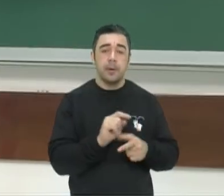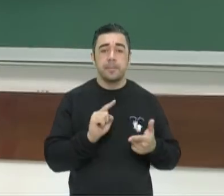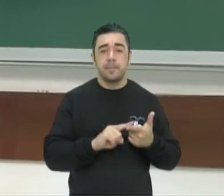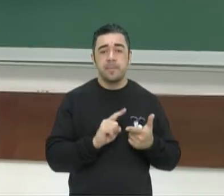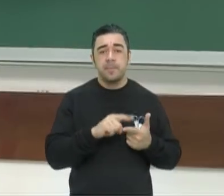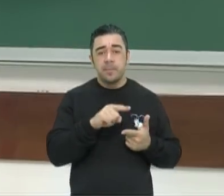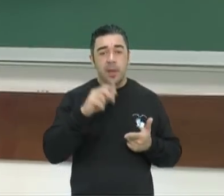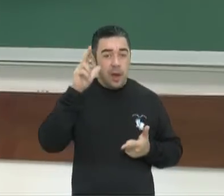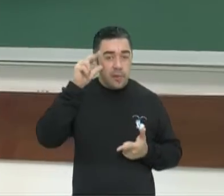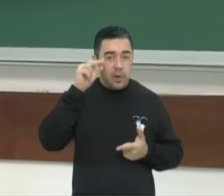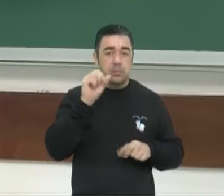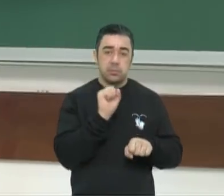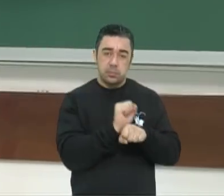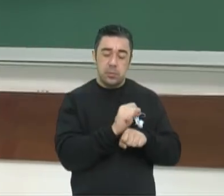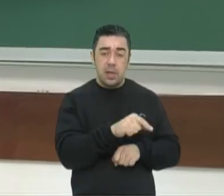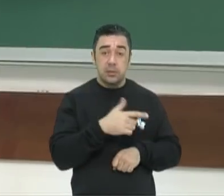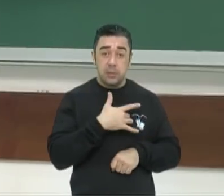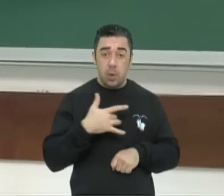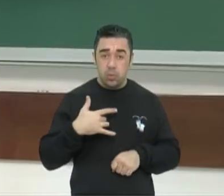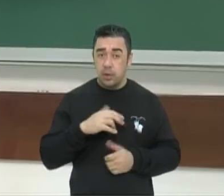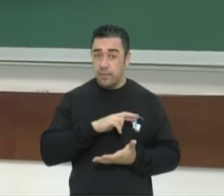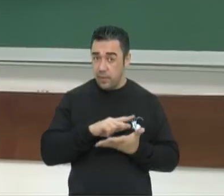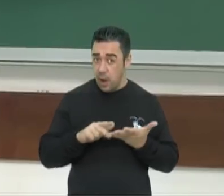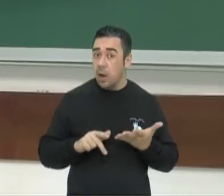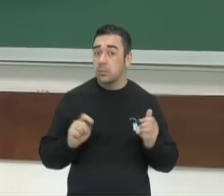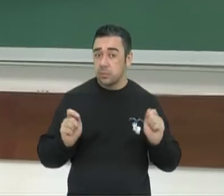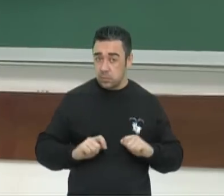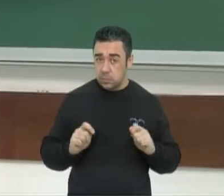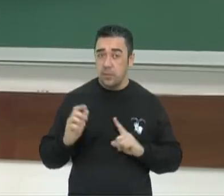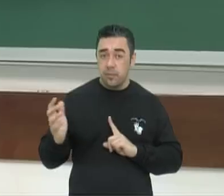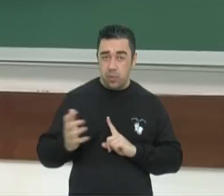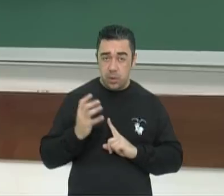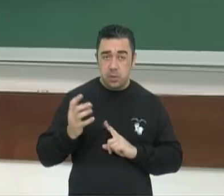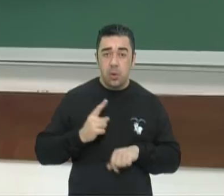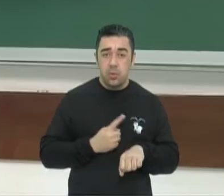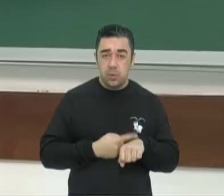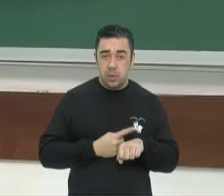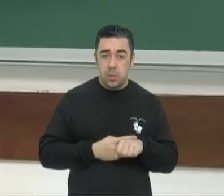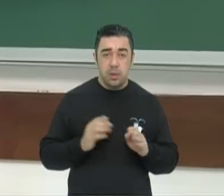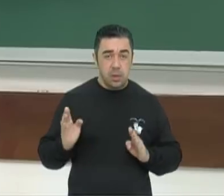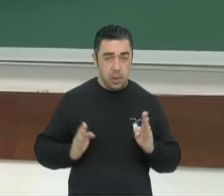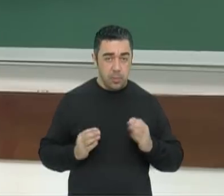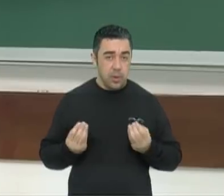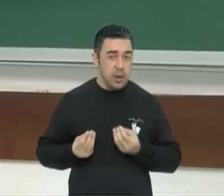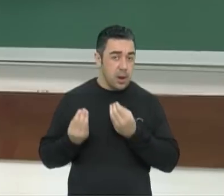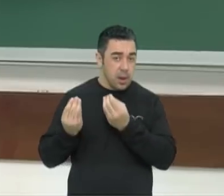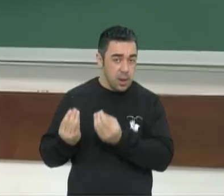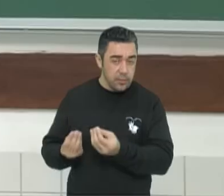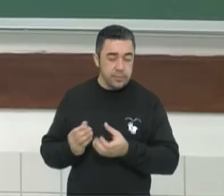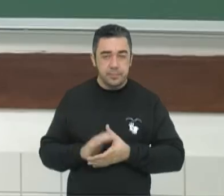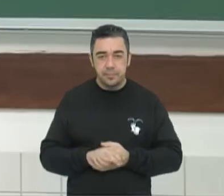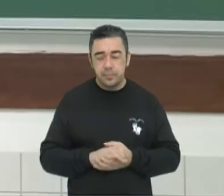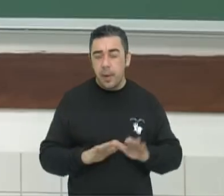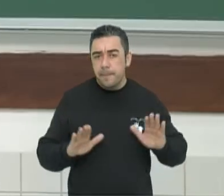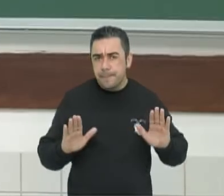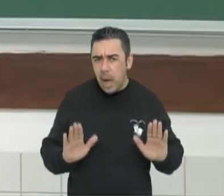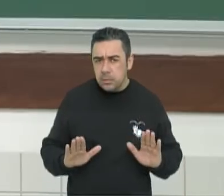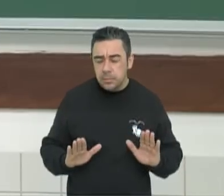animal, enfim, vários fatores poderiam intervir no tempo da entrega desse produto.